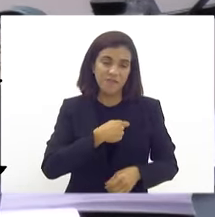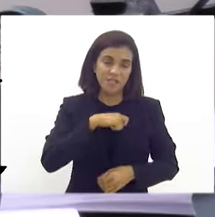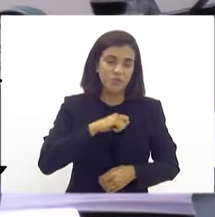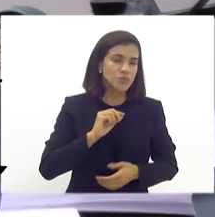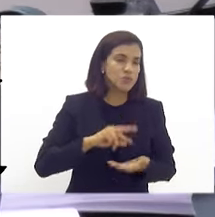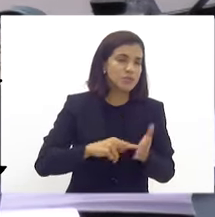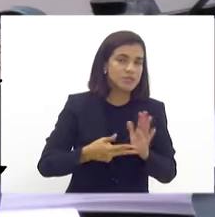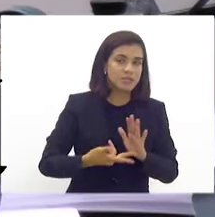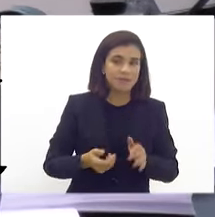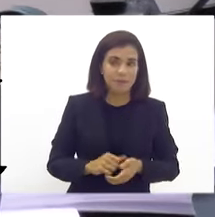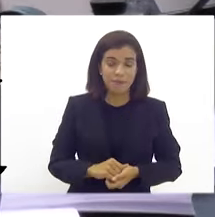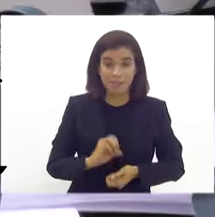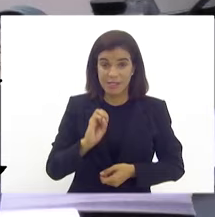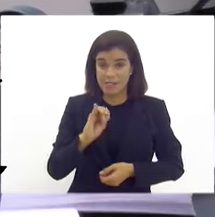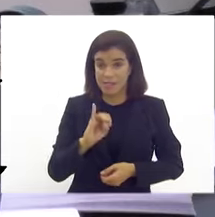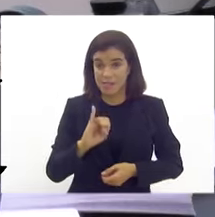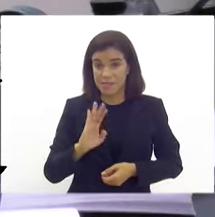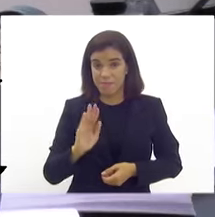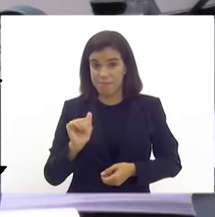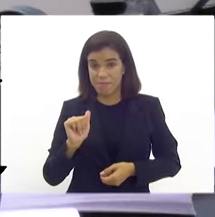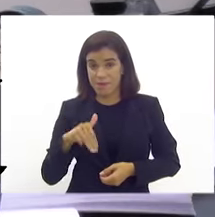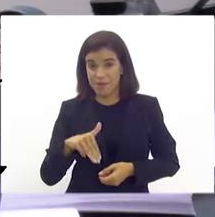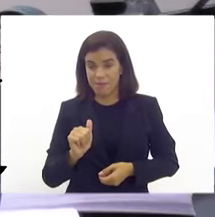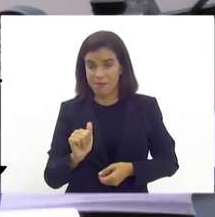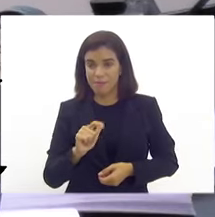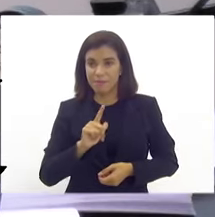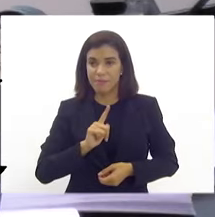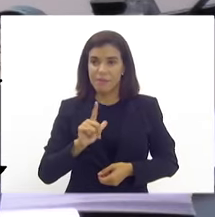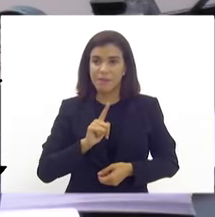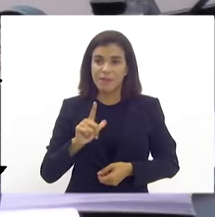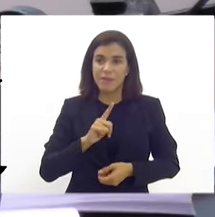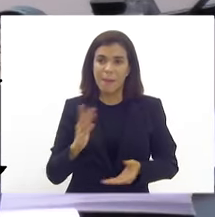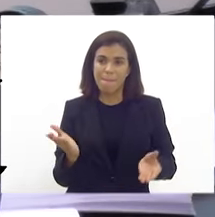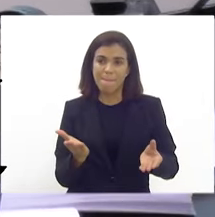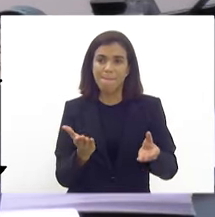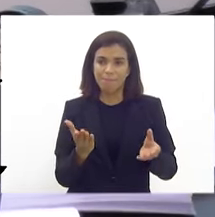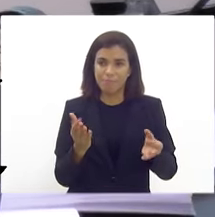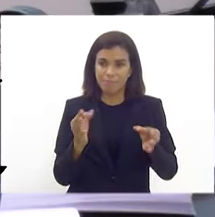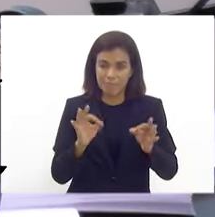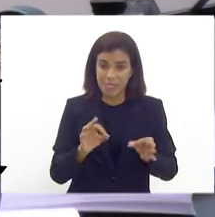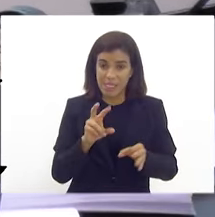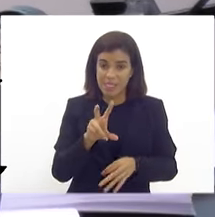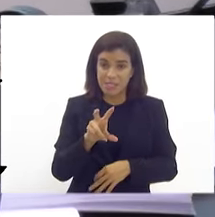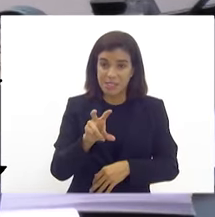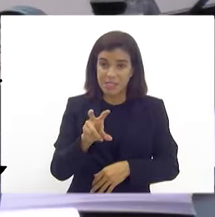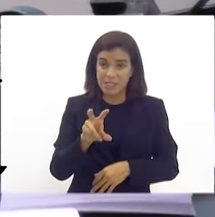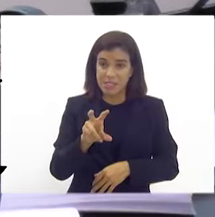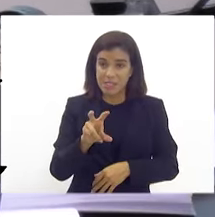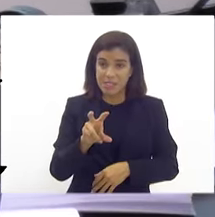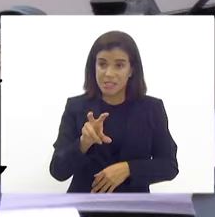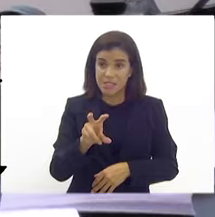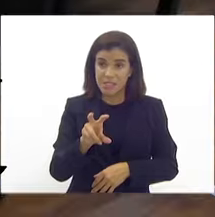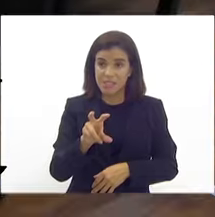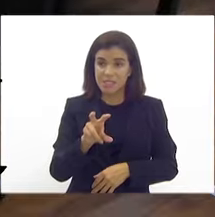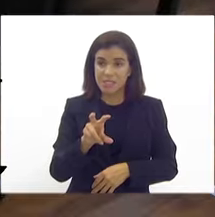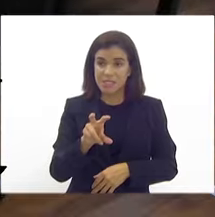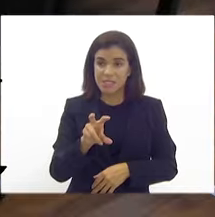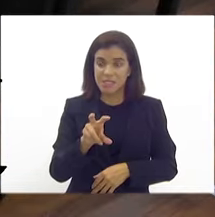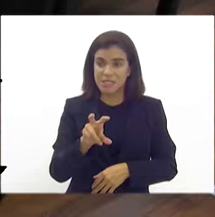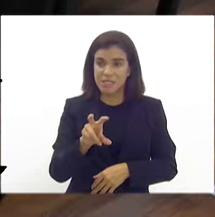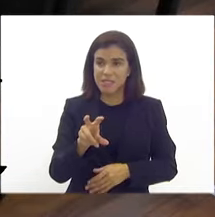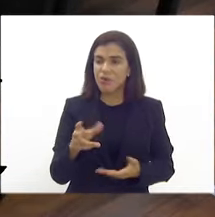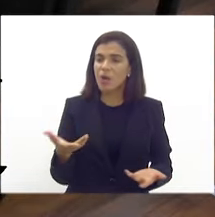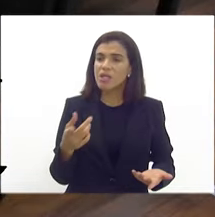isso suama tem conhecimento tem 50 São 51 embarcações não é isso 51 tirado se seis